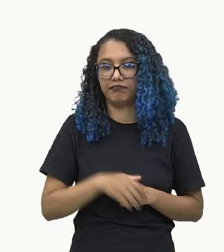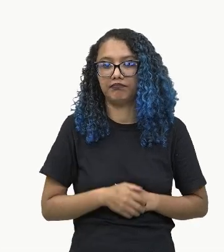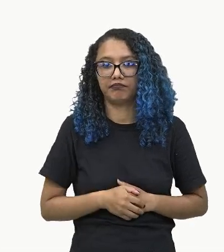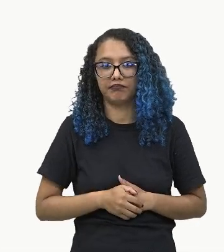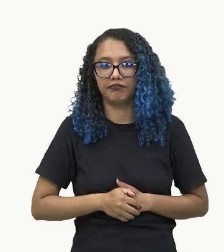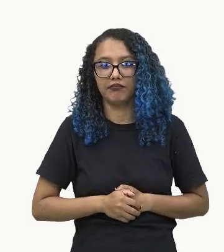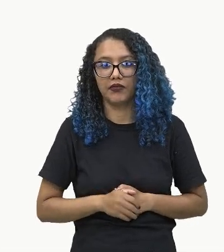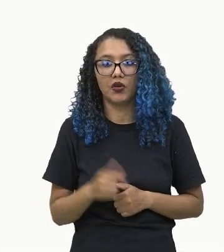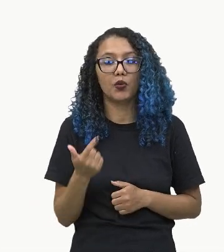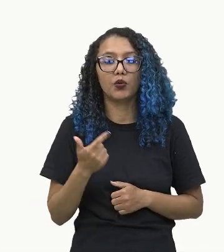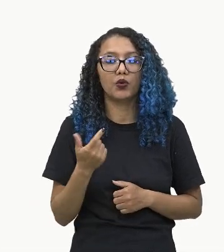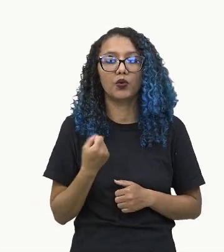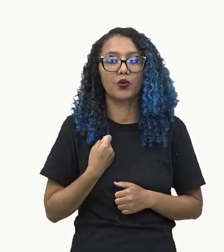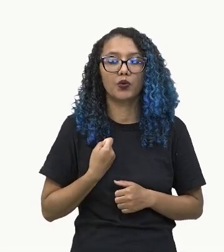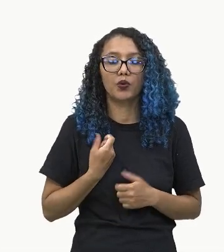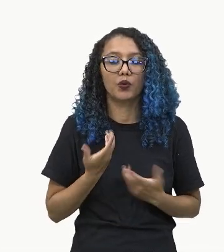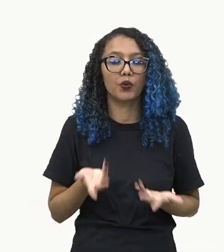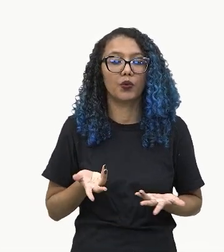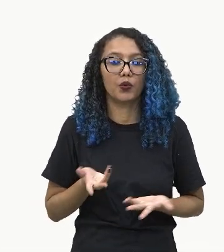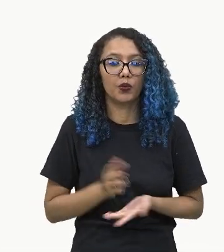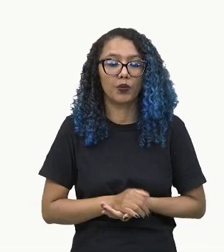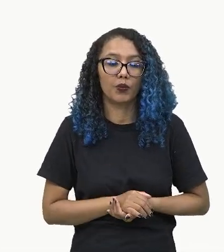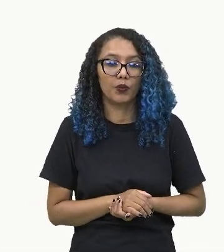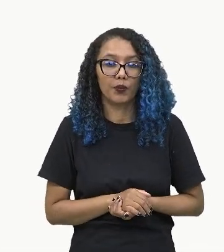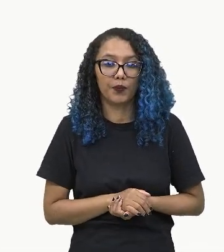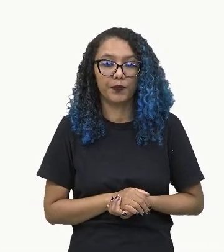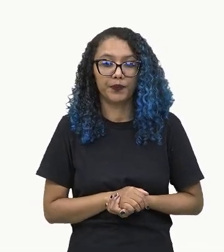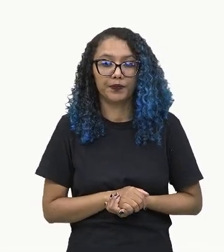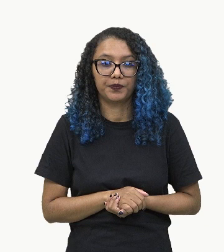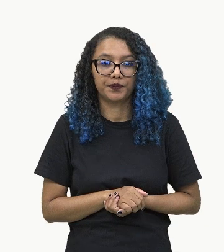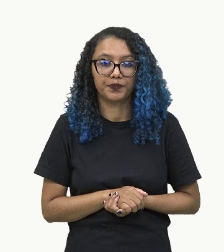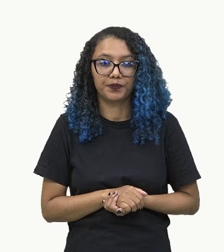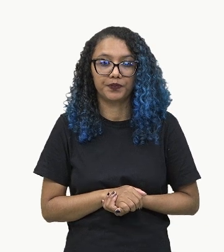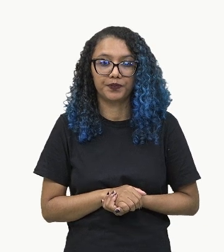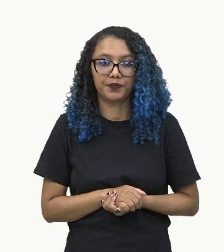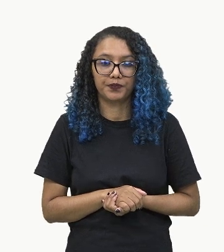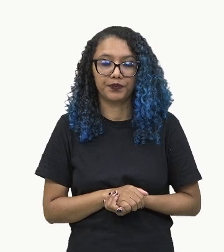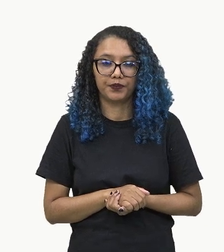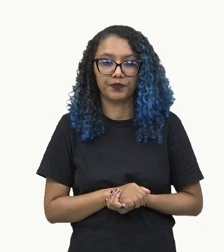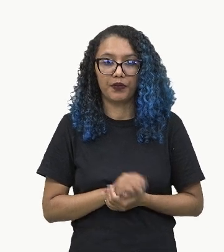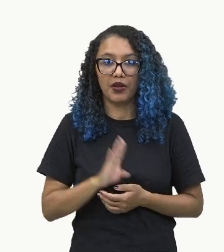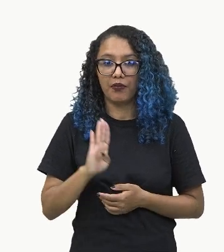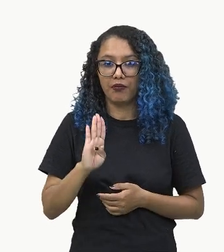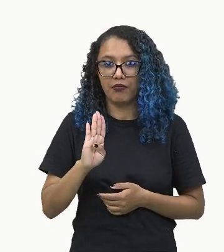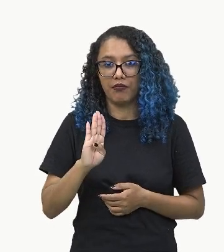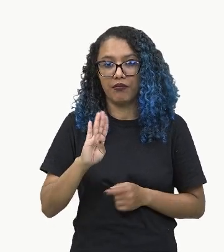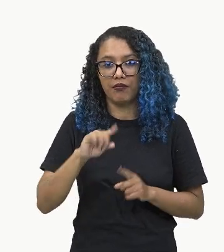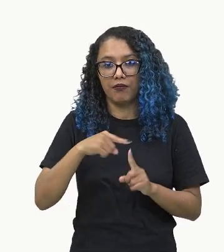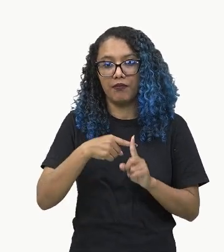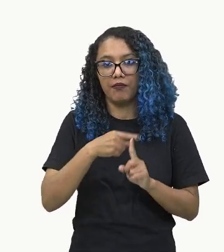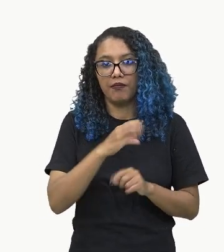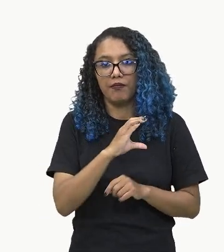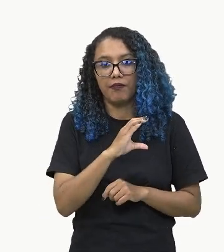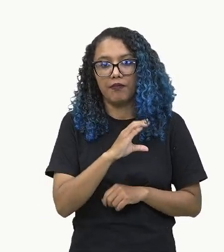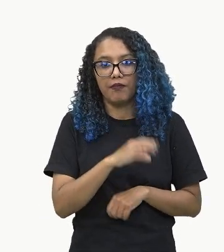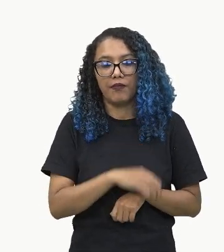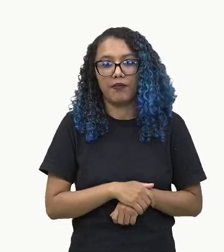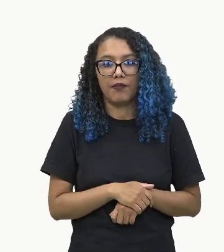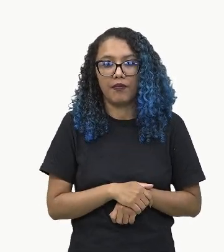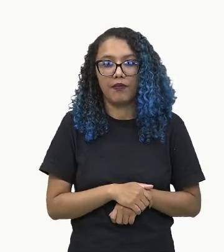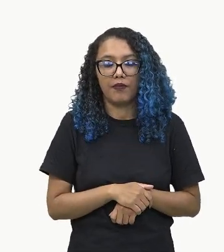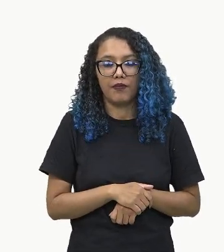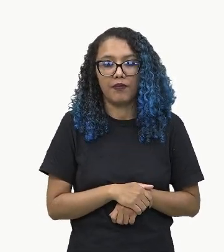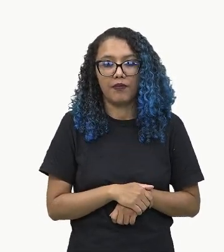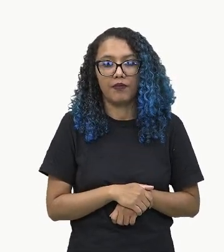meu segundo termo? O meu segundo termo vai ser B mais C. Basta eu